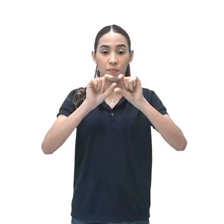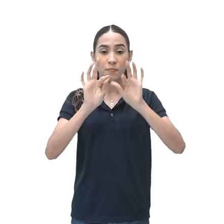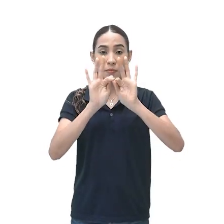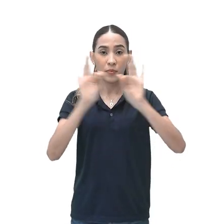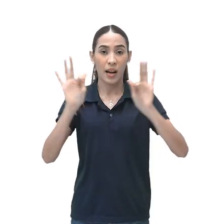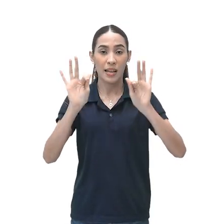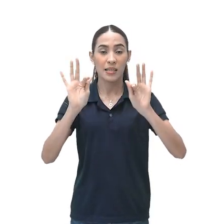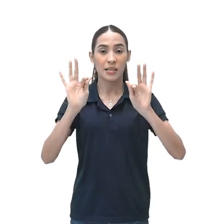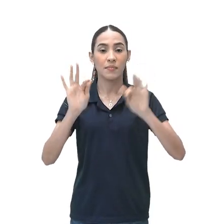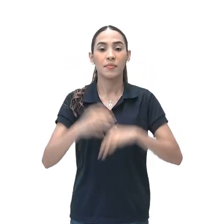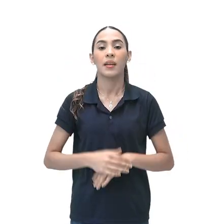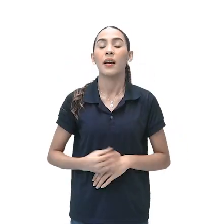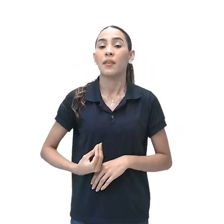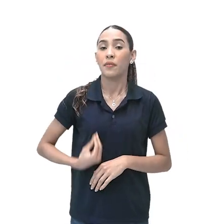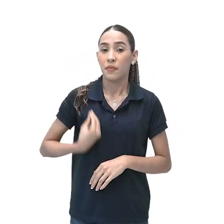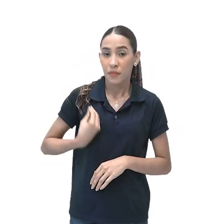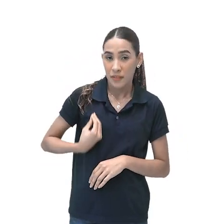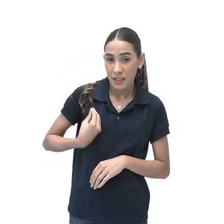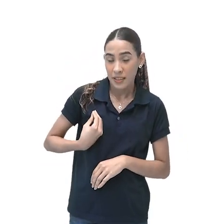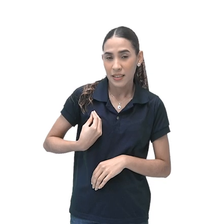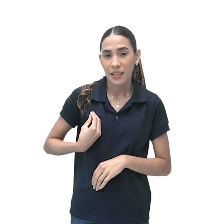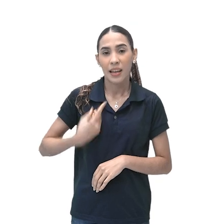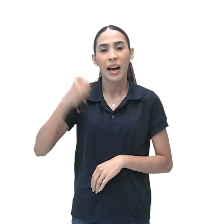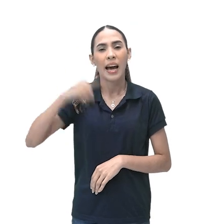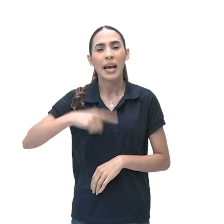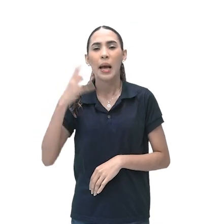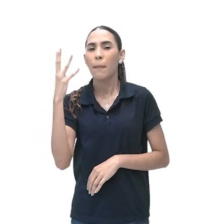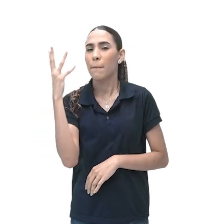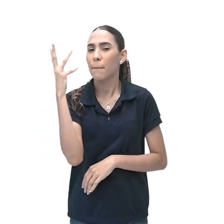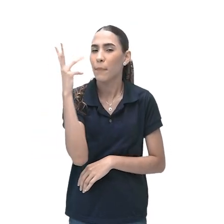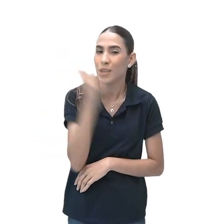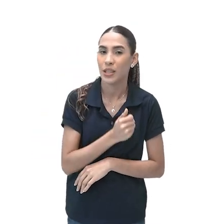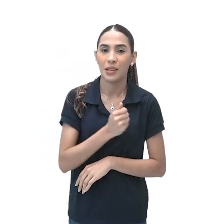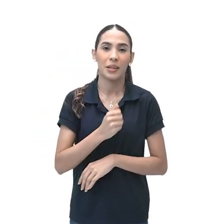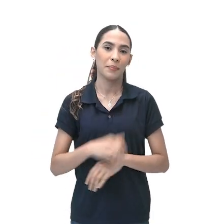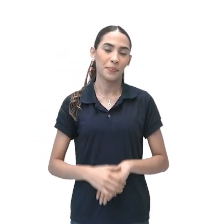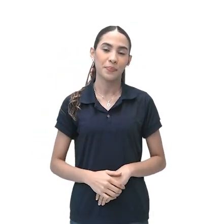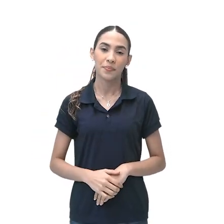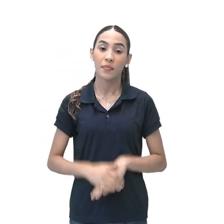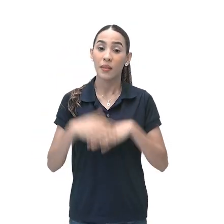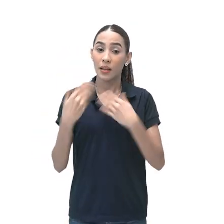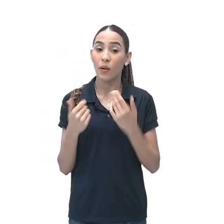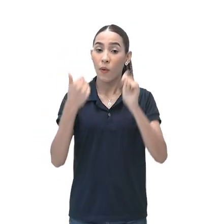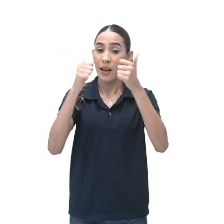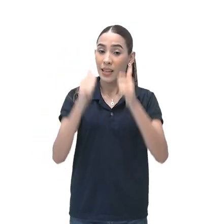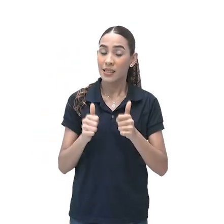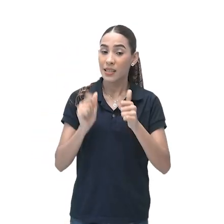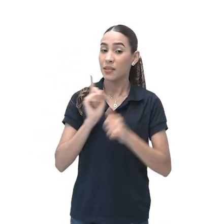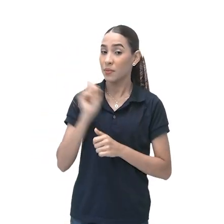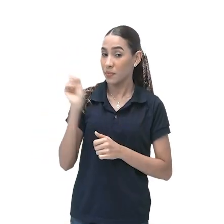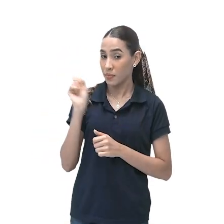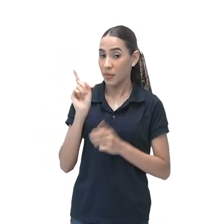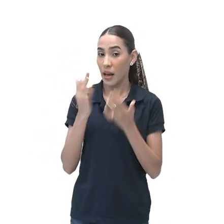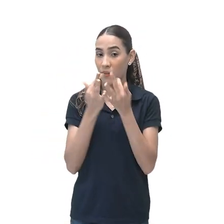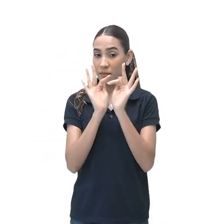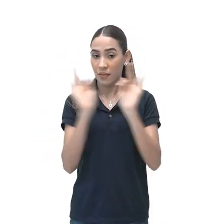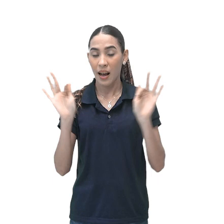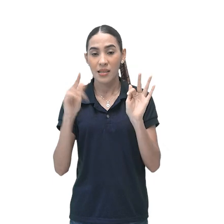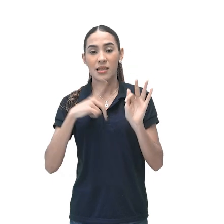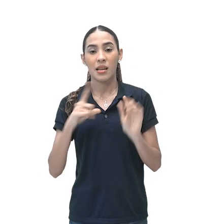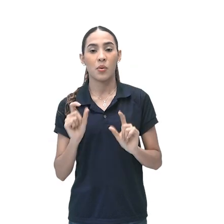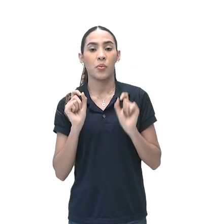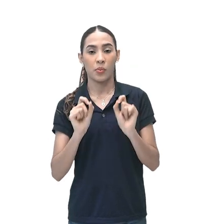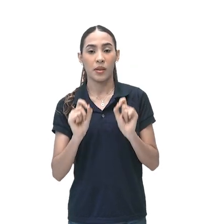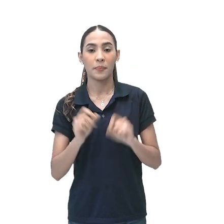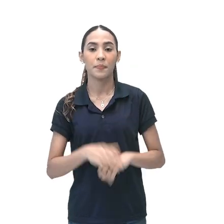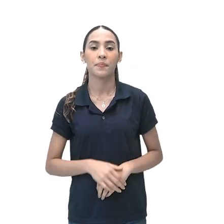nosso poema A Vida é Tão Bela. Analisando esse enunciado, a gente tem, claro, aqui